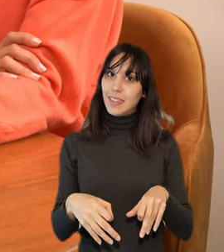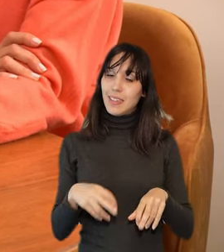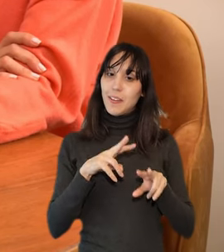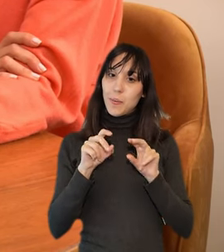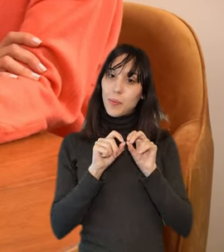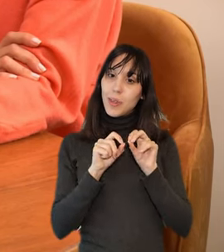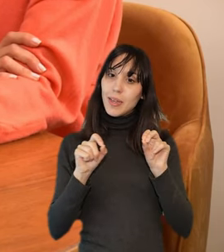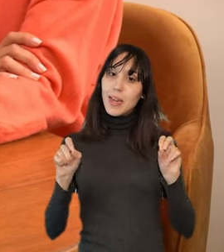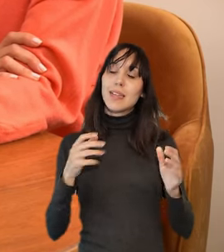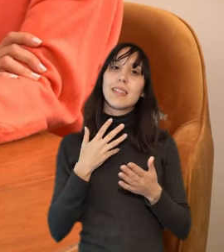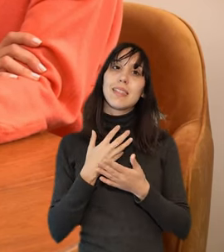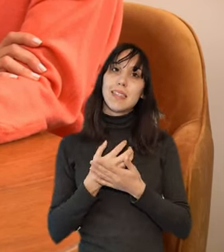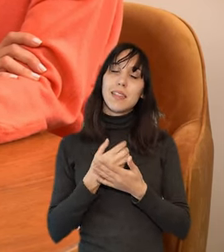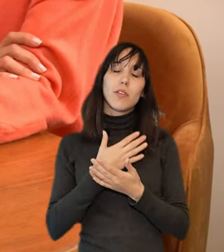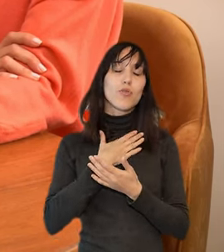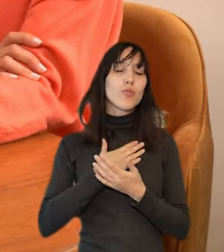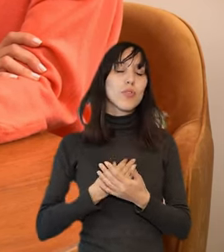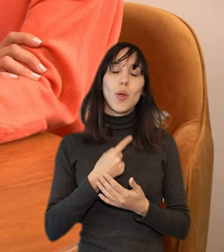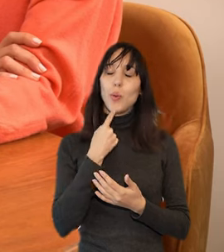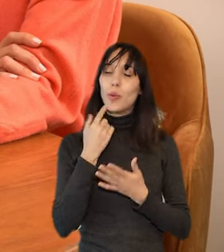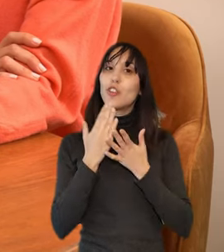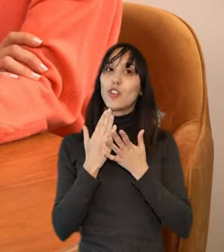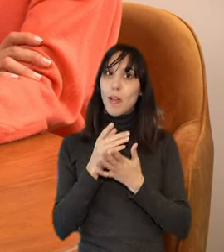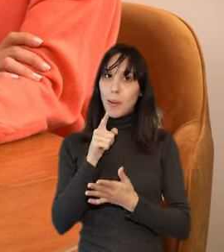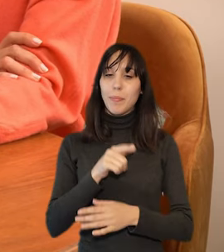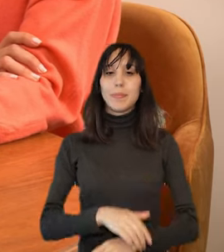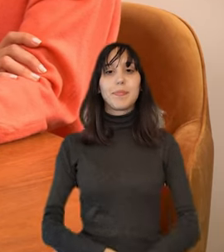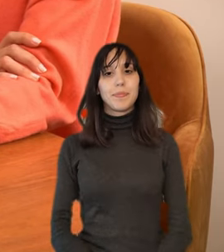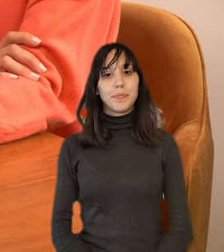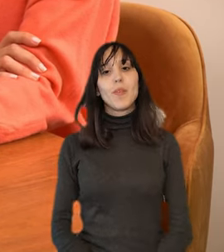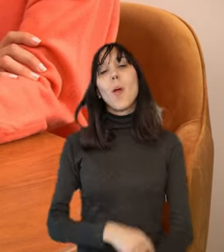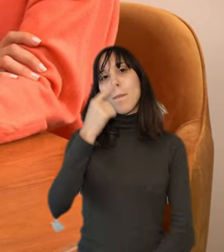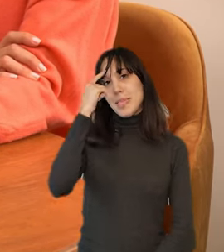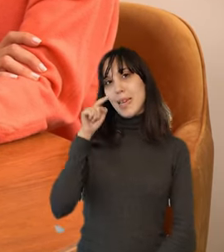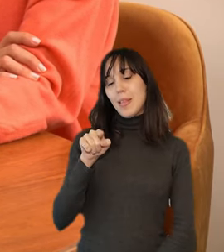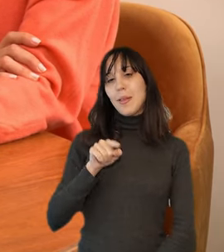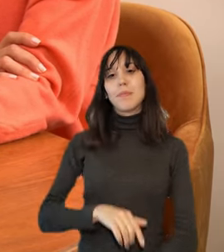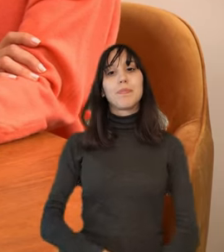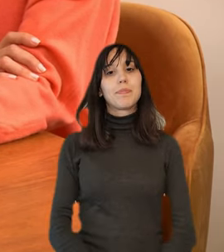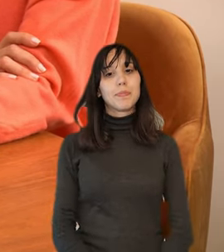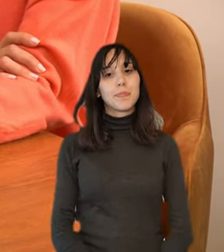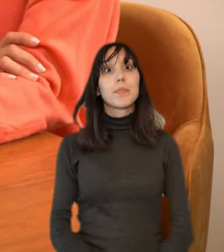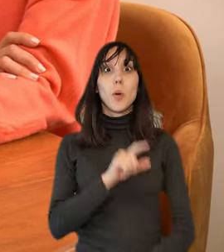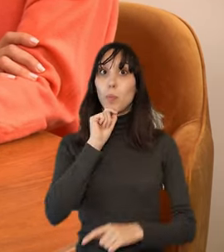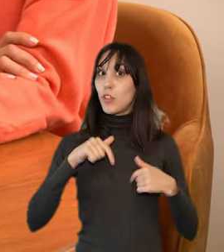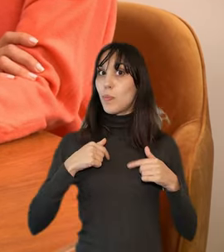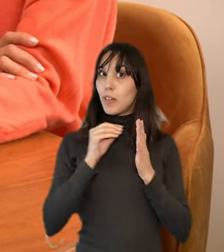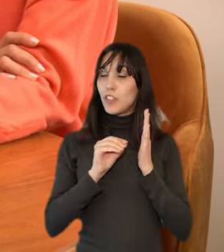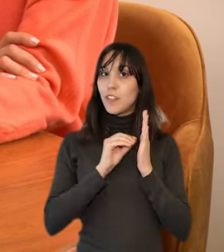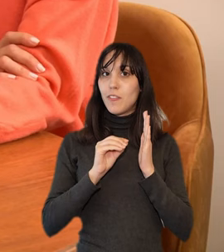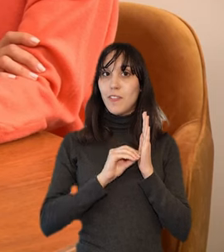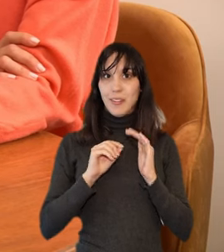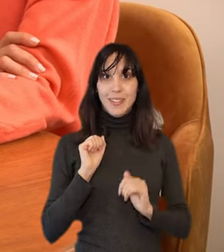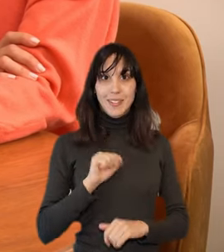podcast que eu gostei muito dessa escola vou pensar nela e podes inscrever